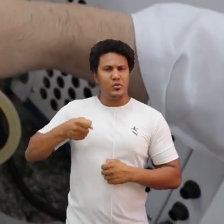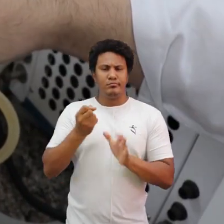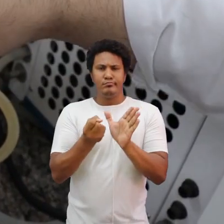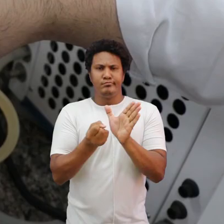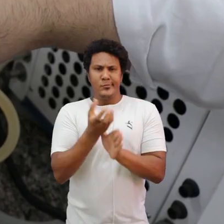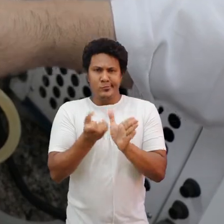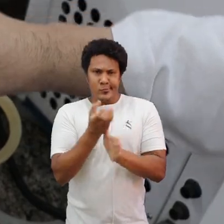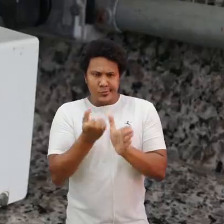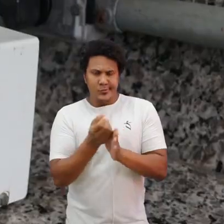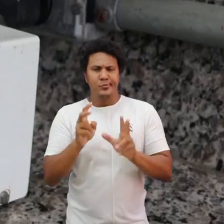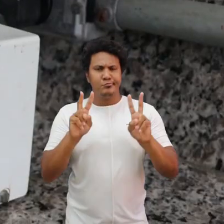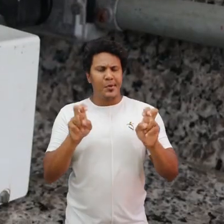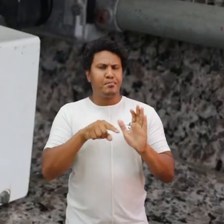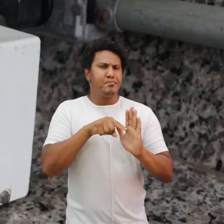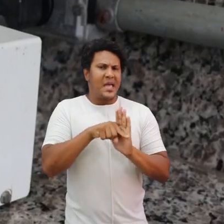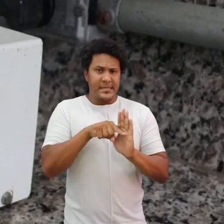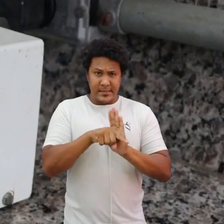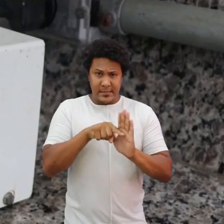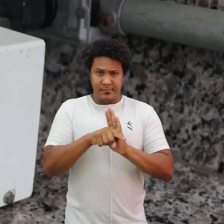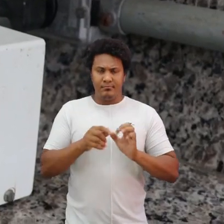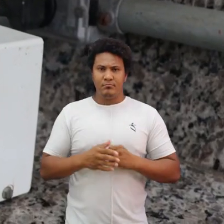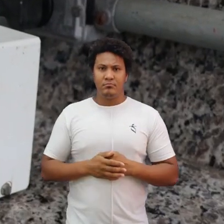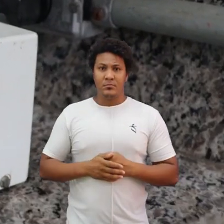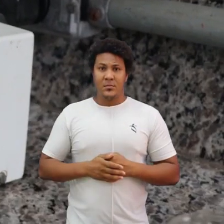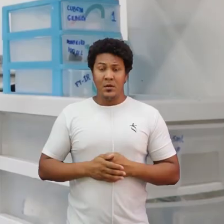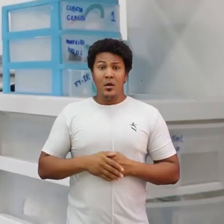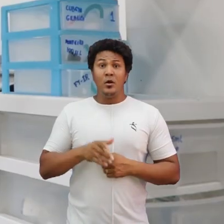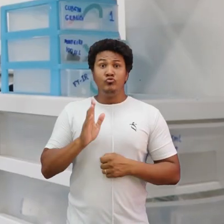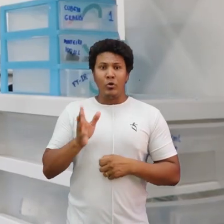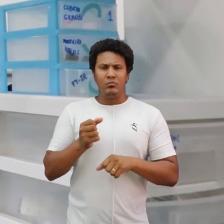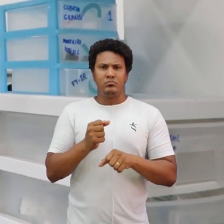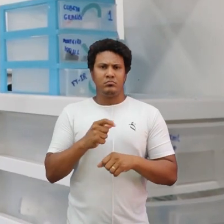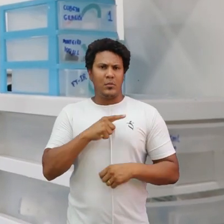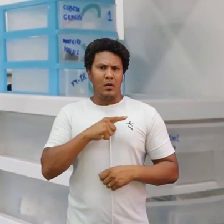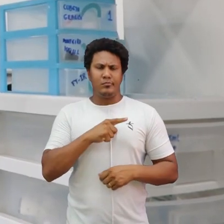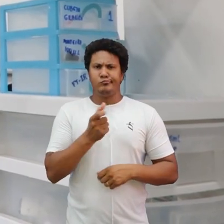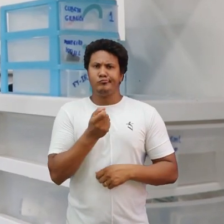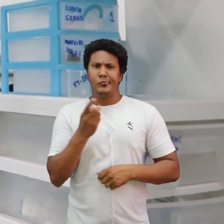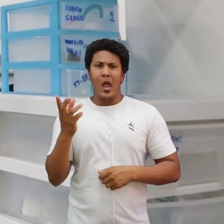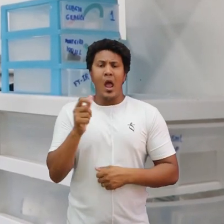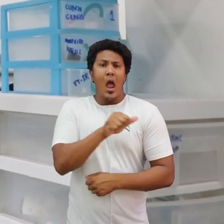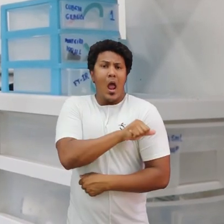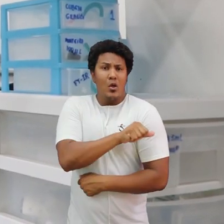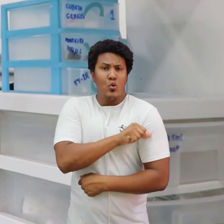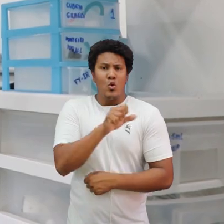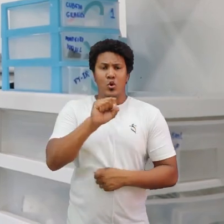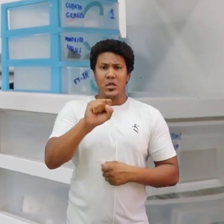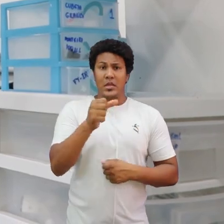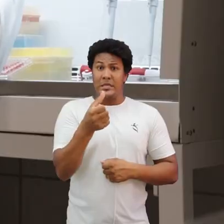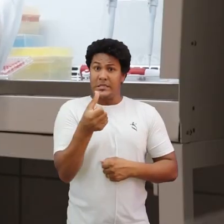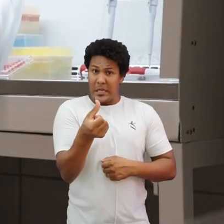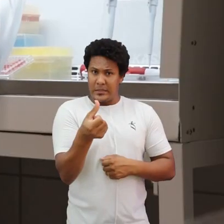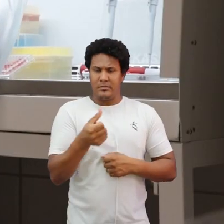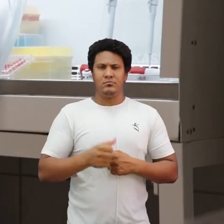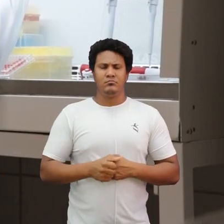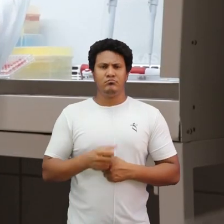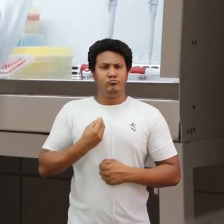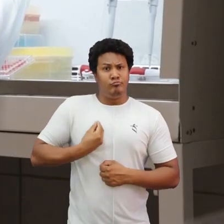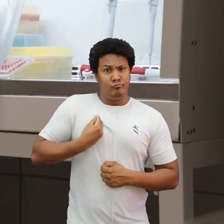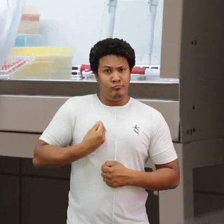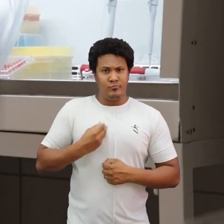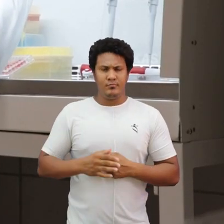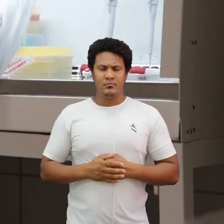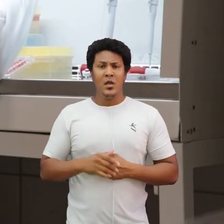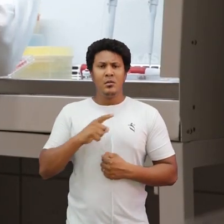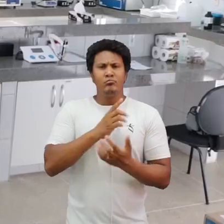a maioria com bolsas de produtividade de pesquisa. O programa tem 86 alunos ativos. Os estudantes